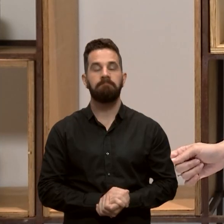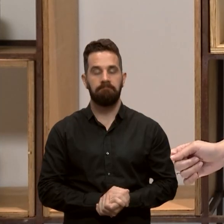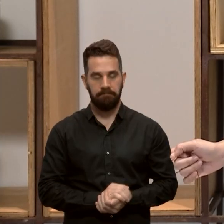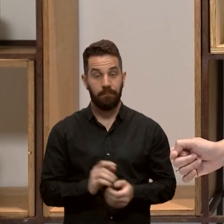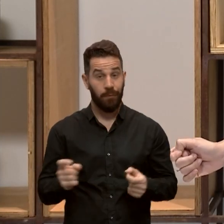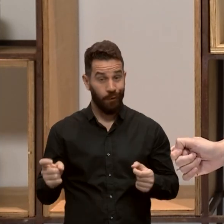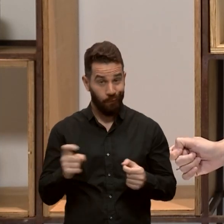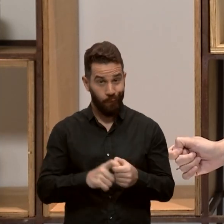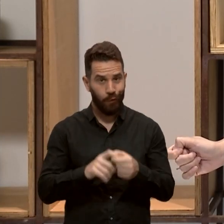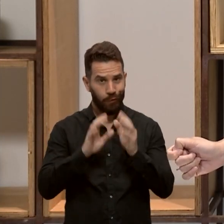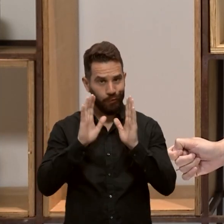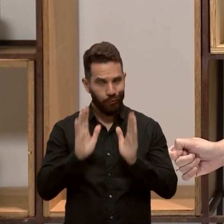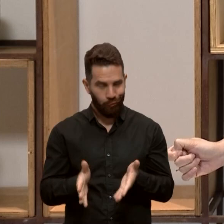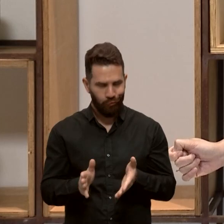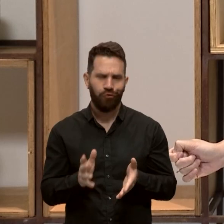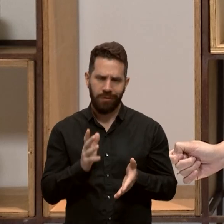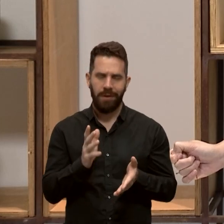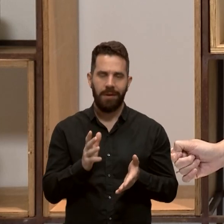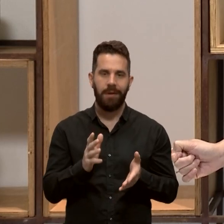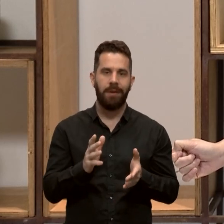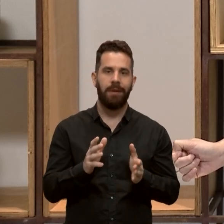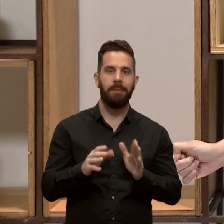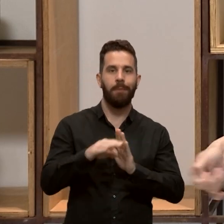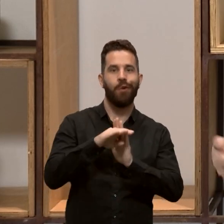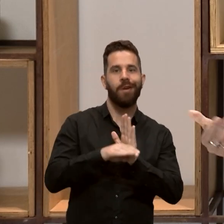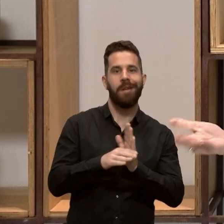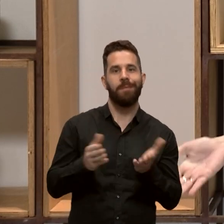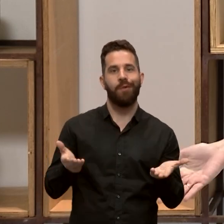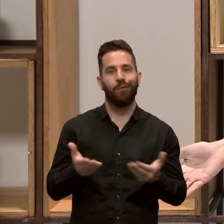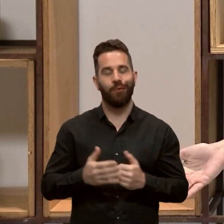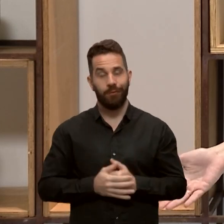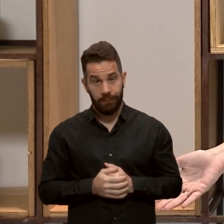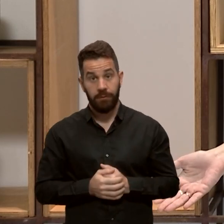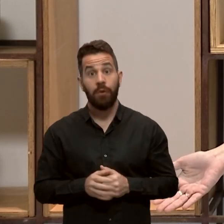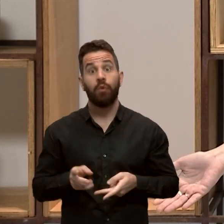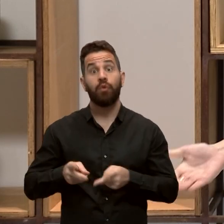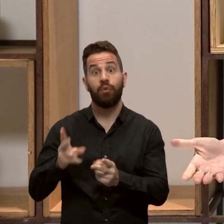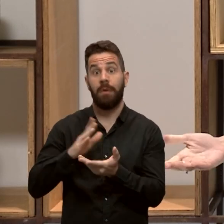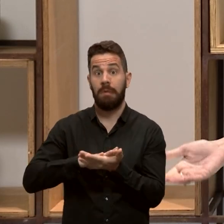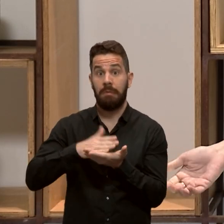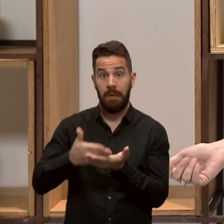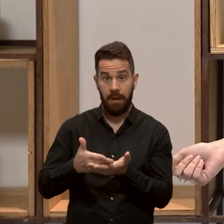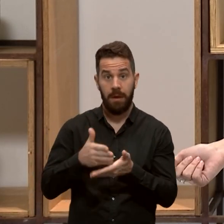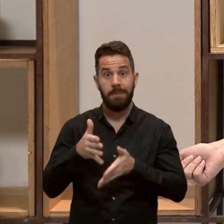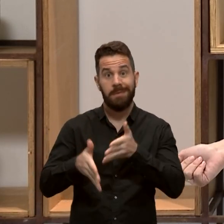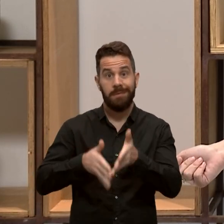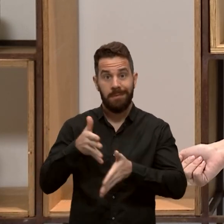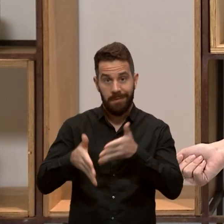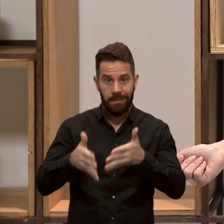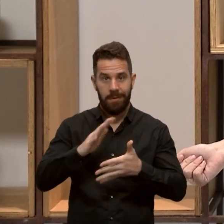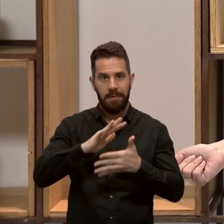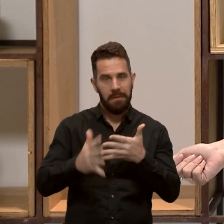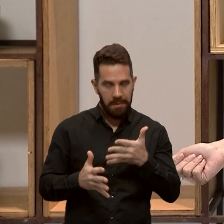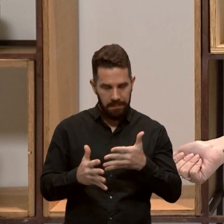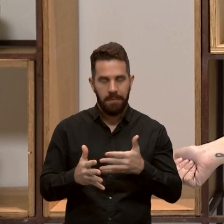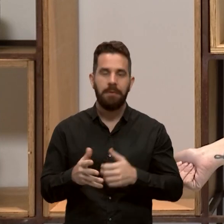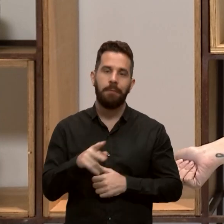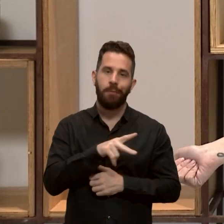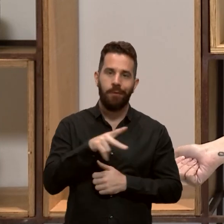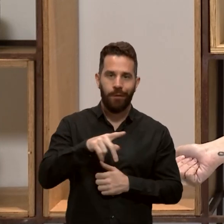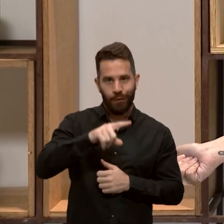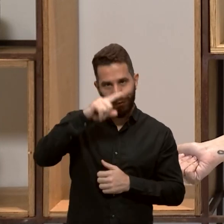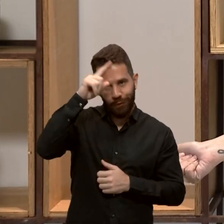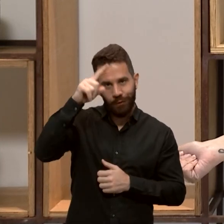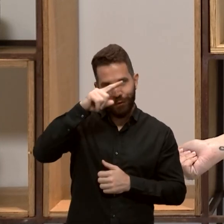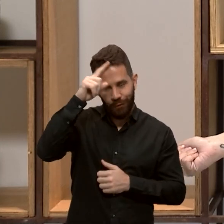Estamos de volta com o Mundo UFG de hoje e quem continua a fazer a interpretação para Libras durante todo o programa é o professor Diego